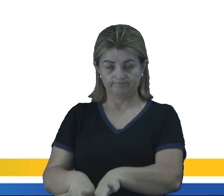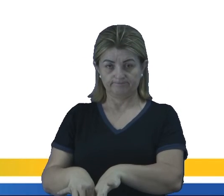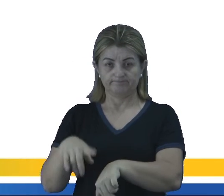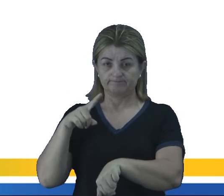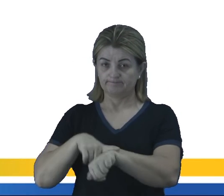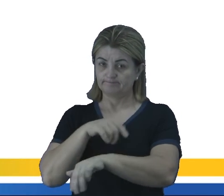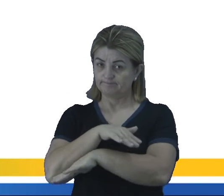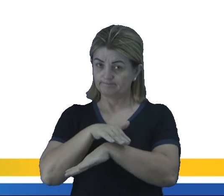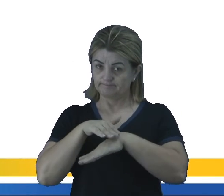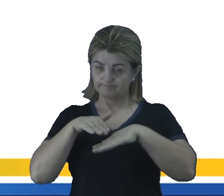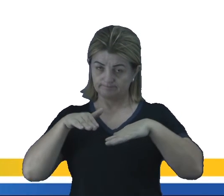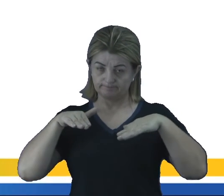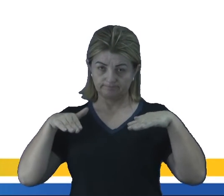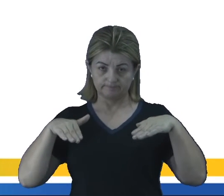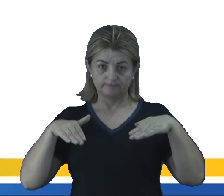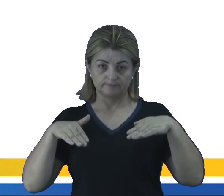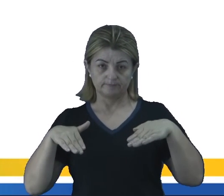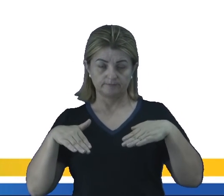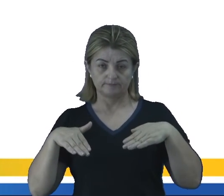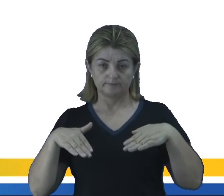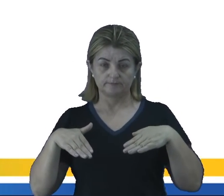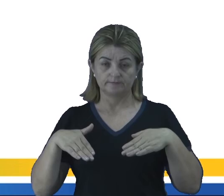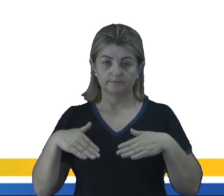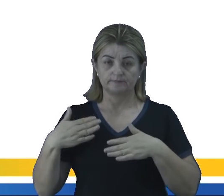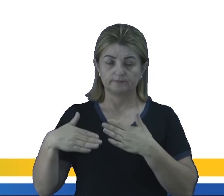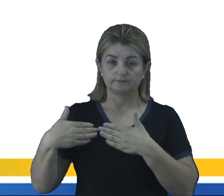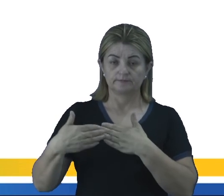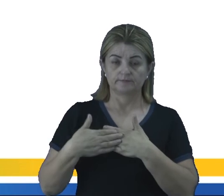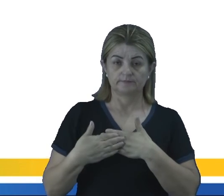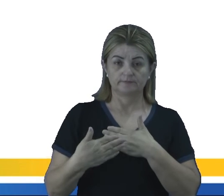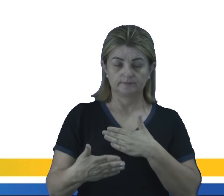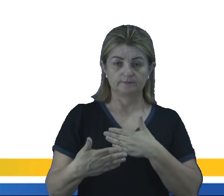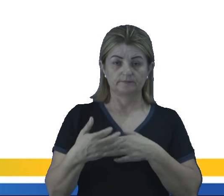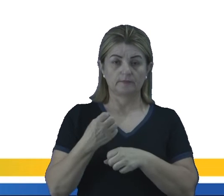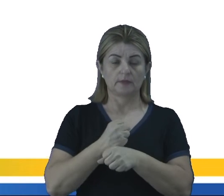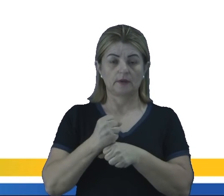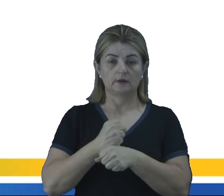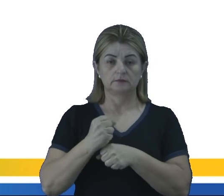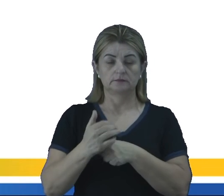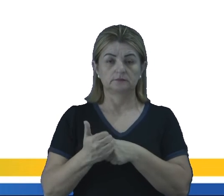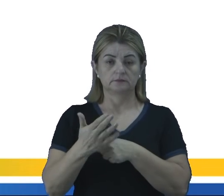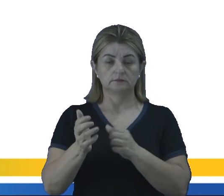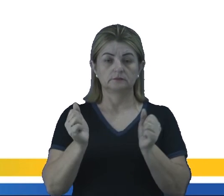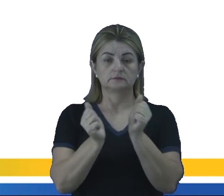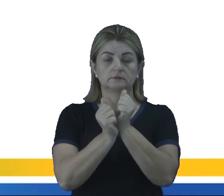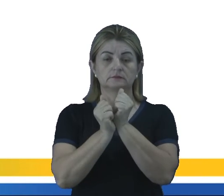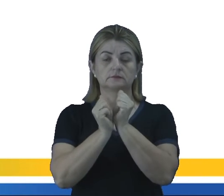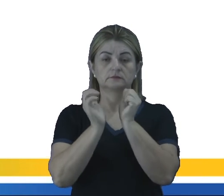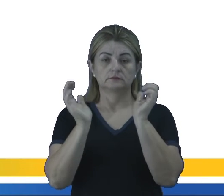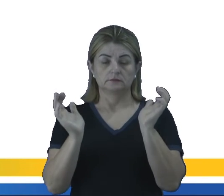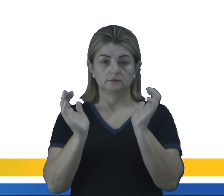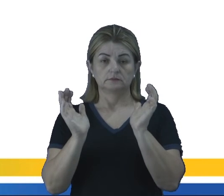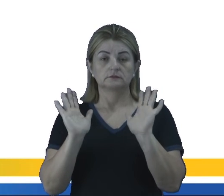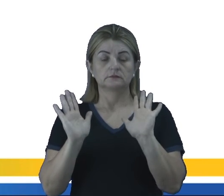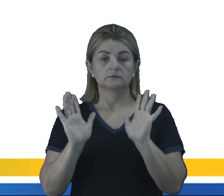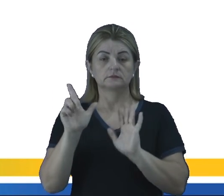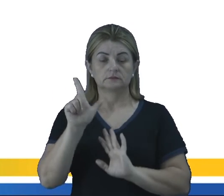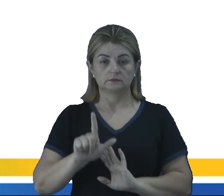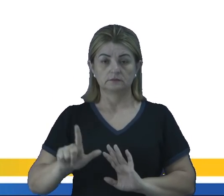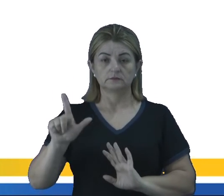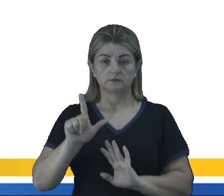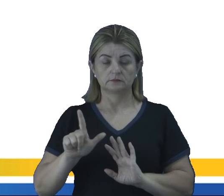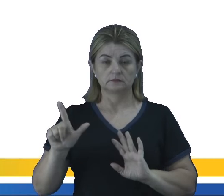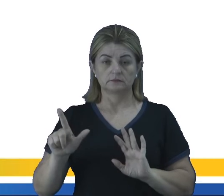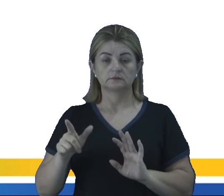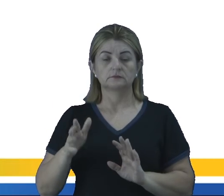é mais importante para ele. Então vai haver o subjetivismo. Quando o Enem trouxer a palavra subjetivismo dentro dos